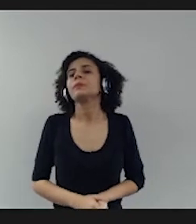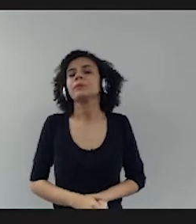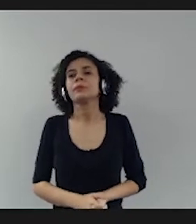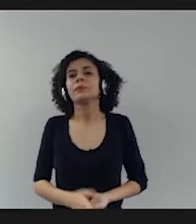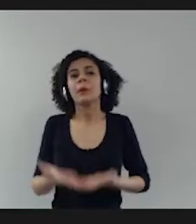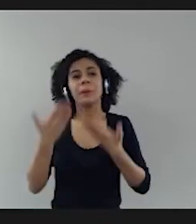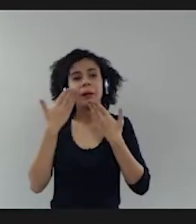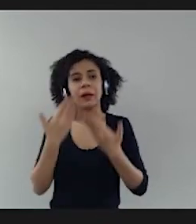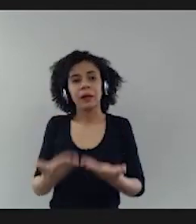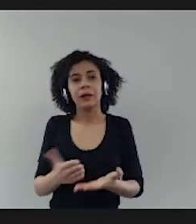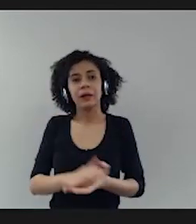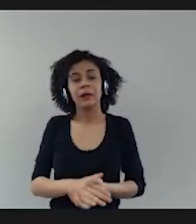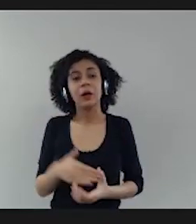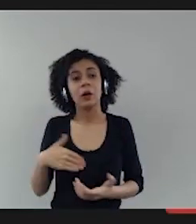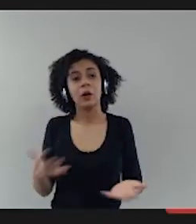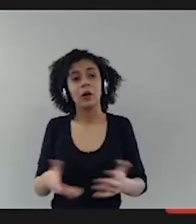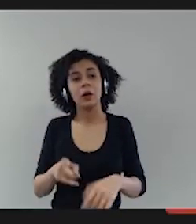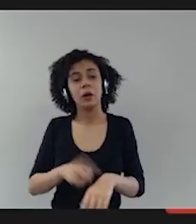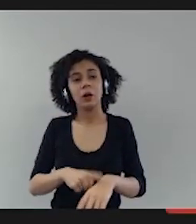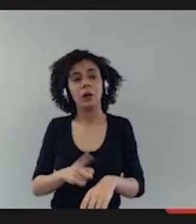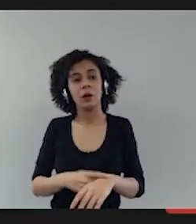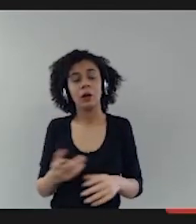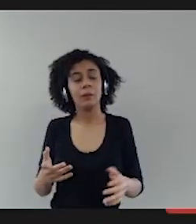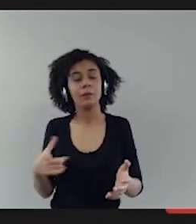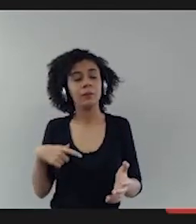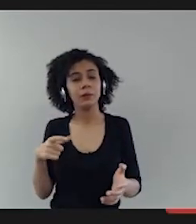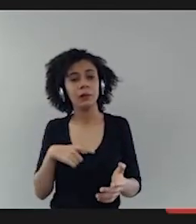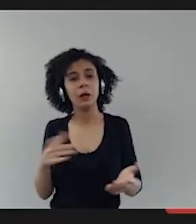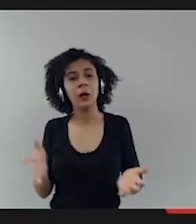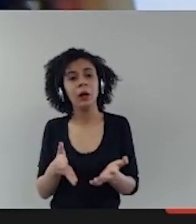Obrigado, Marina. Nós temos aí